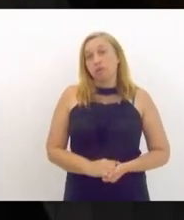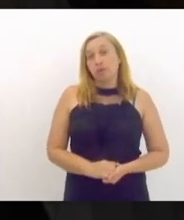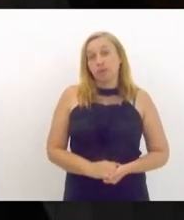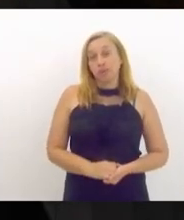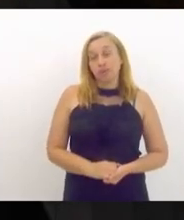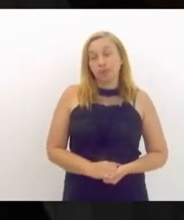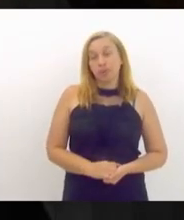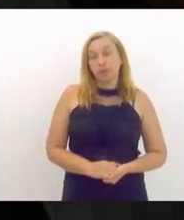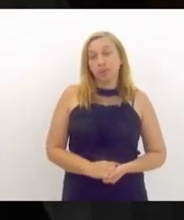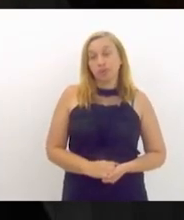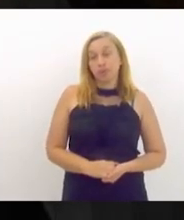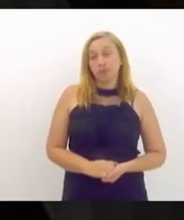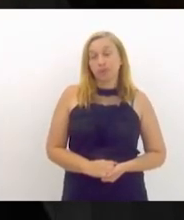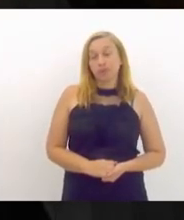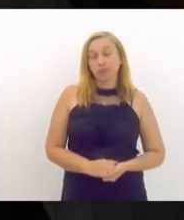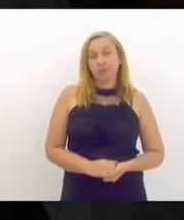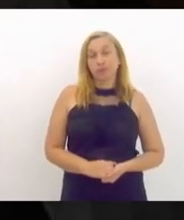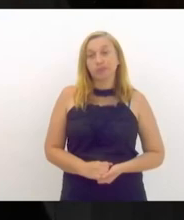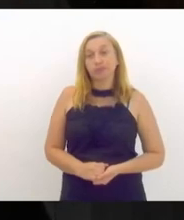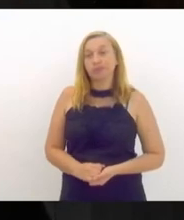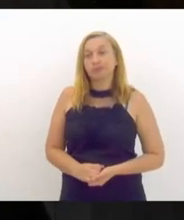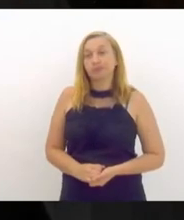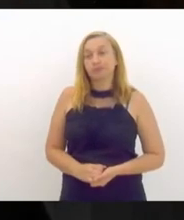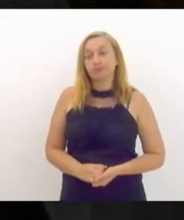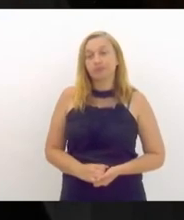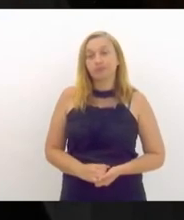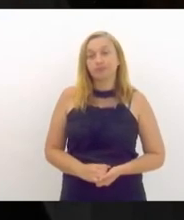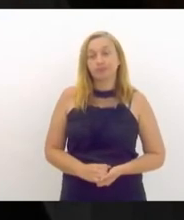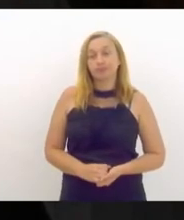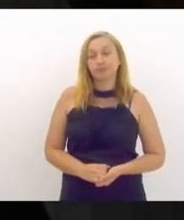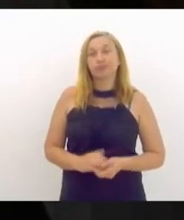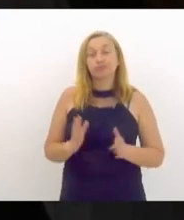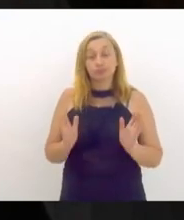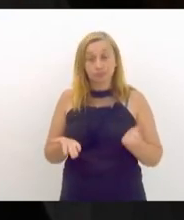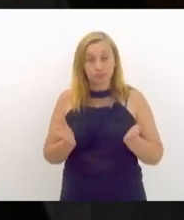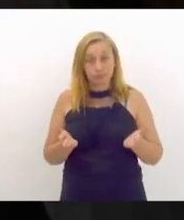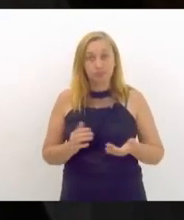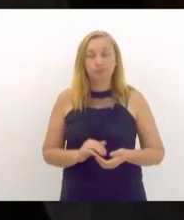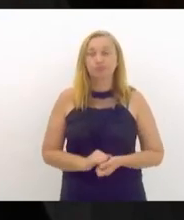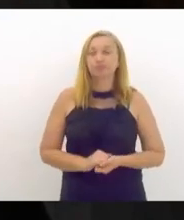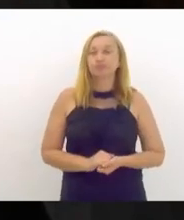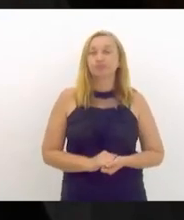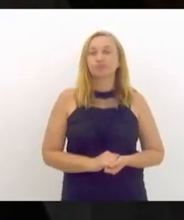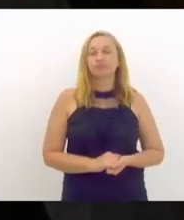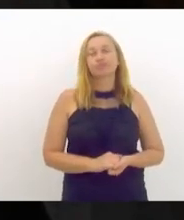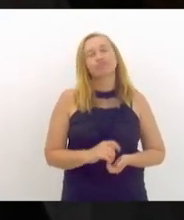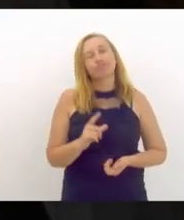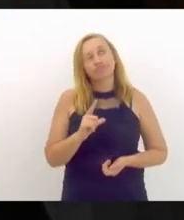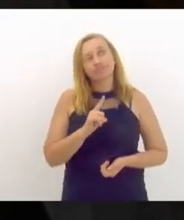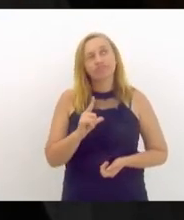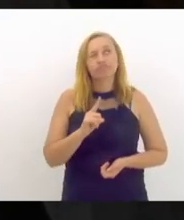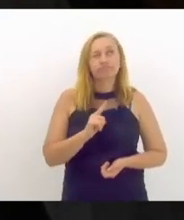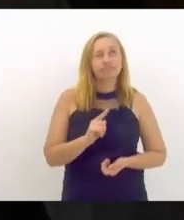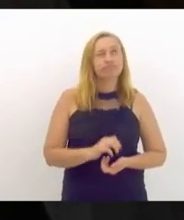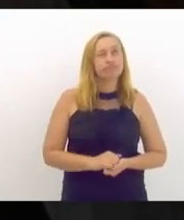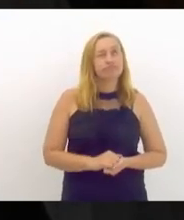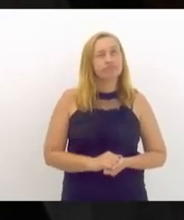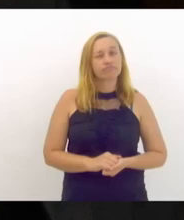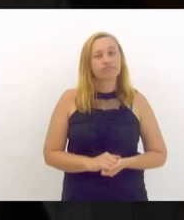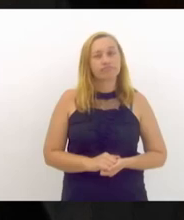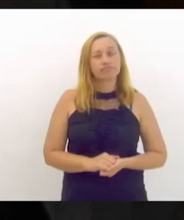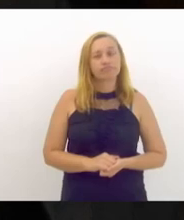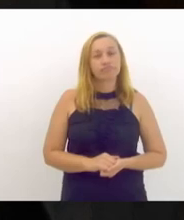Tanto se fazer esses alarmes, pelo menos hoje, nós já temos uma rede